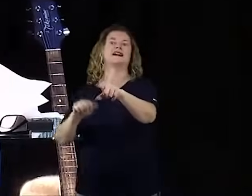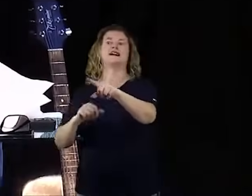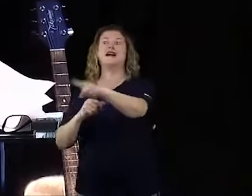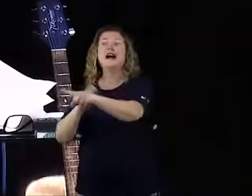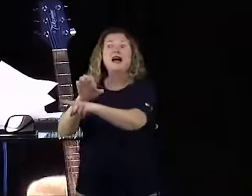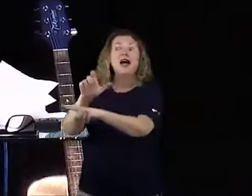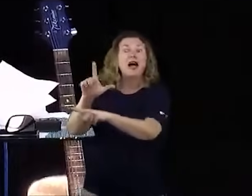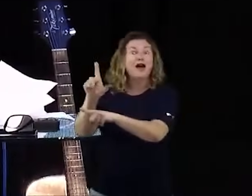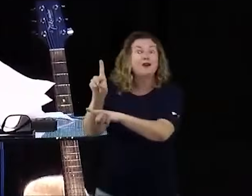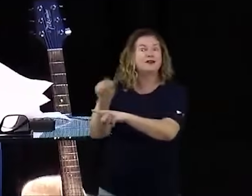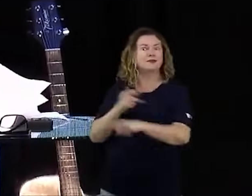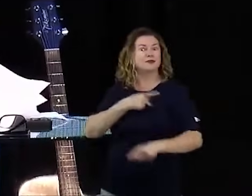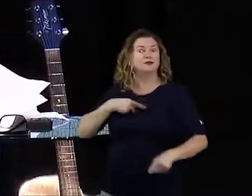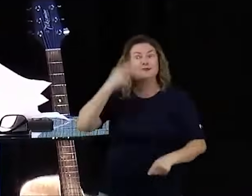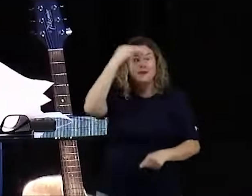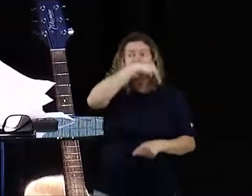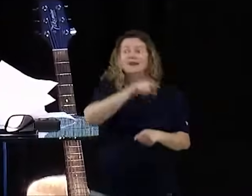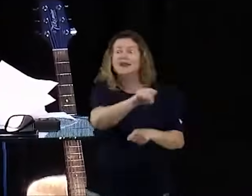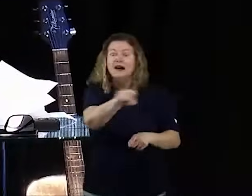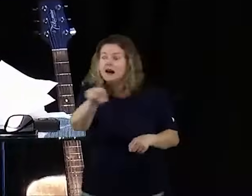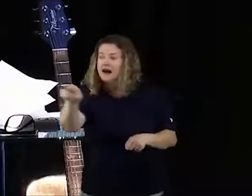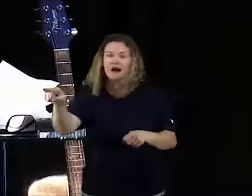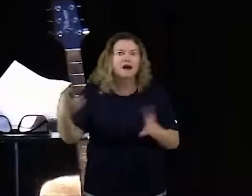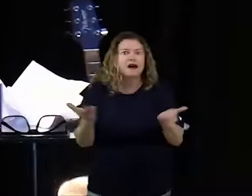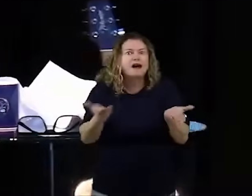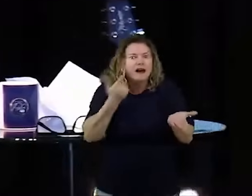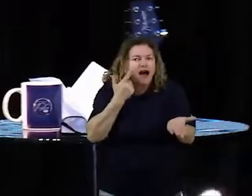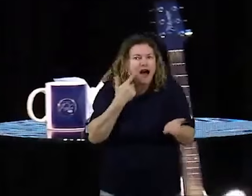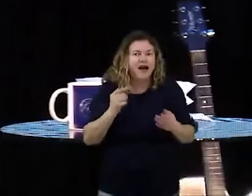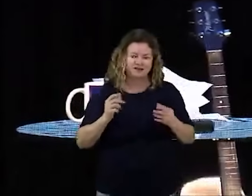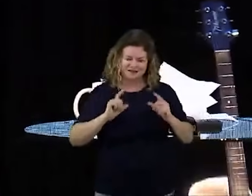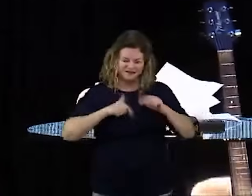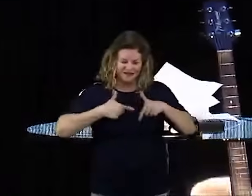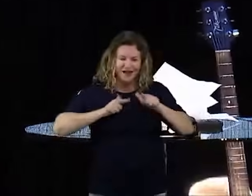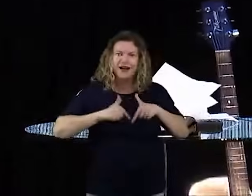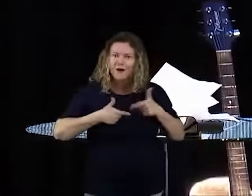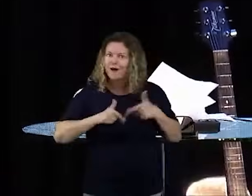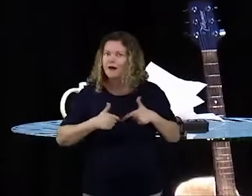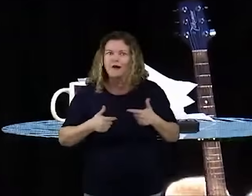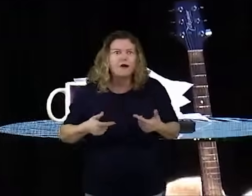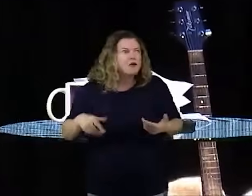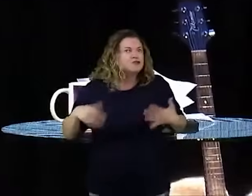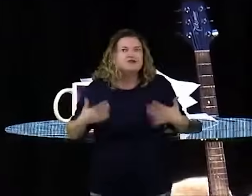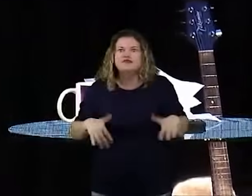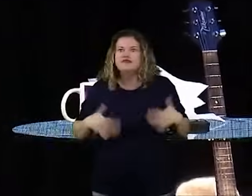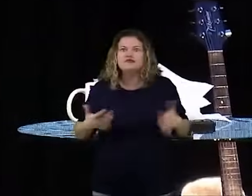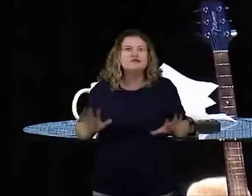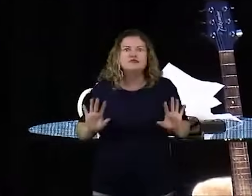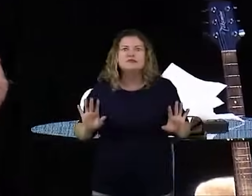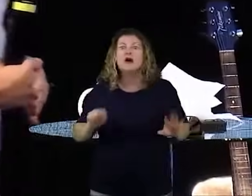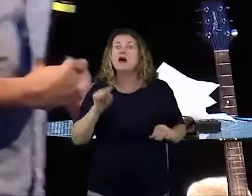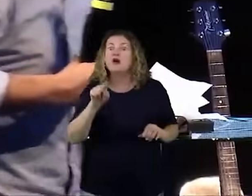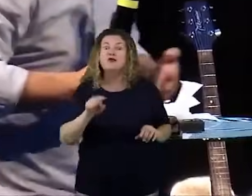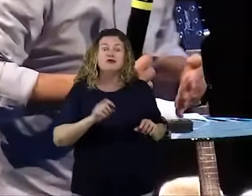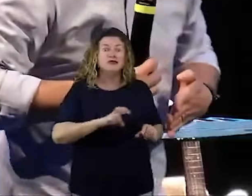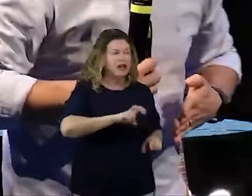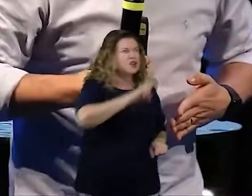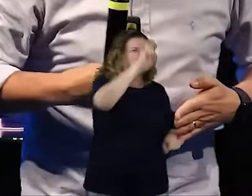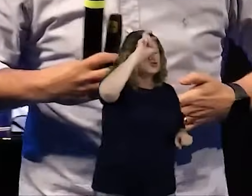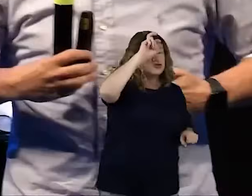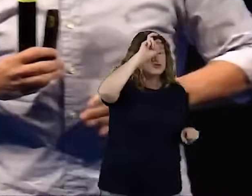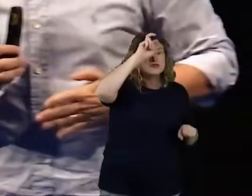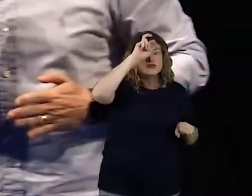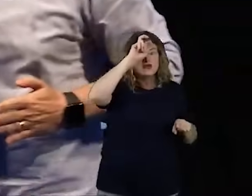primeiro mundo você sai do Egito e quando você sai do Egito é deserto você entra em Israel